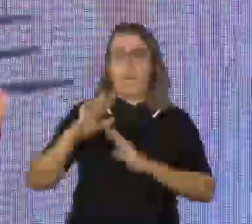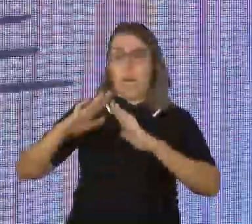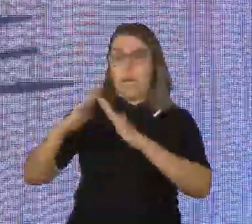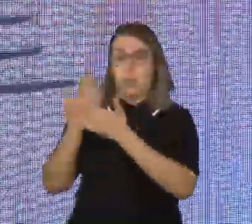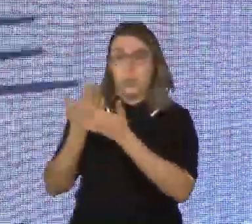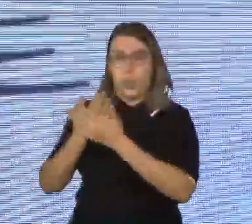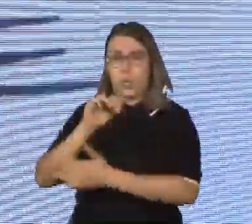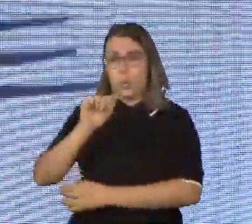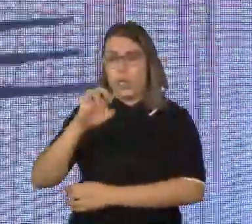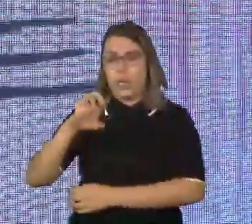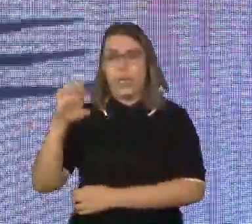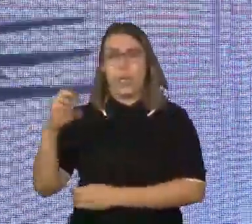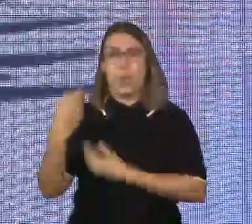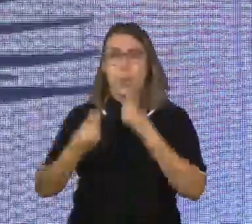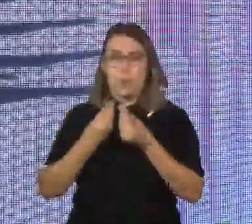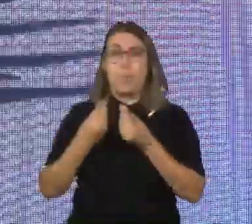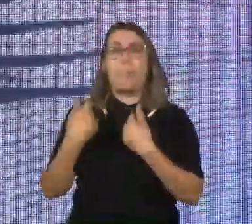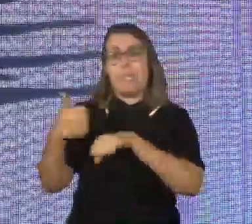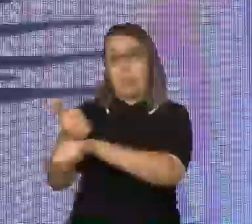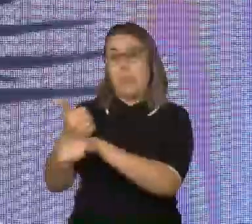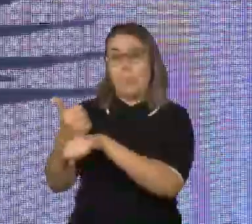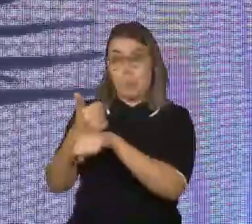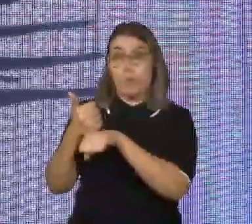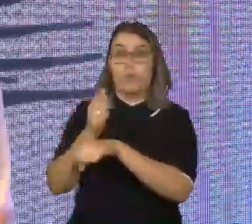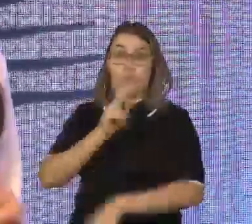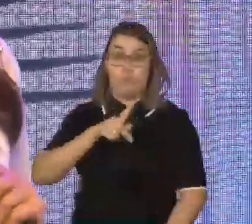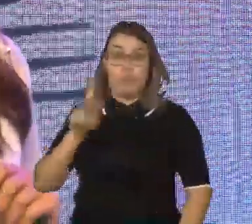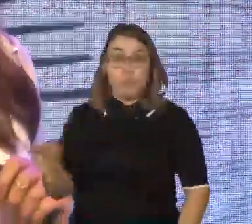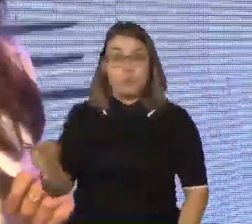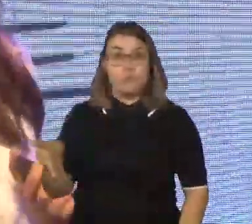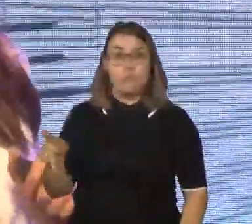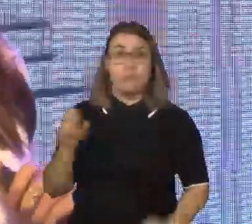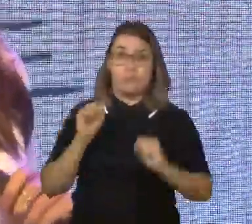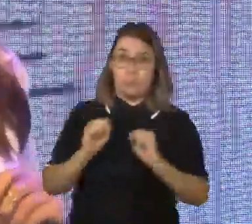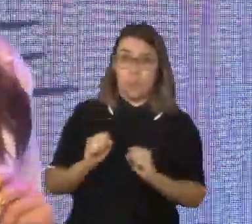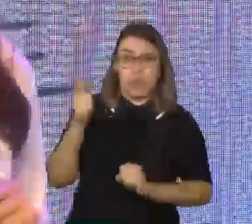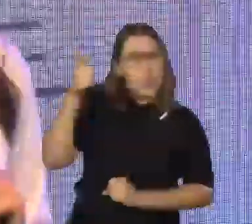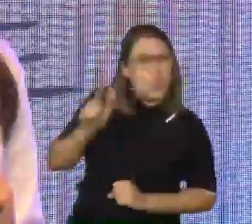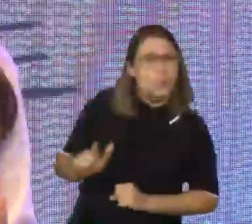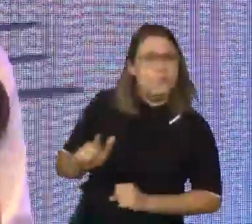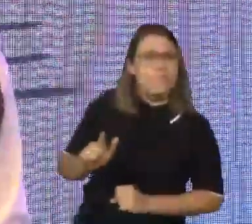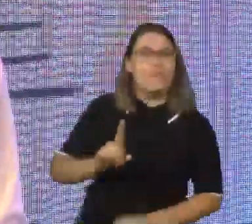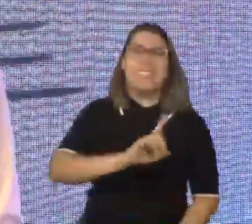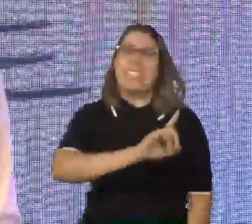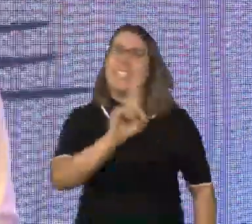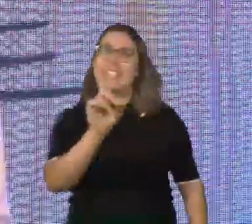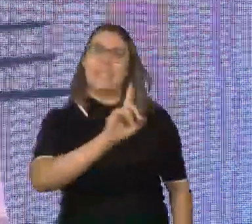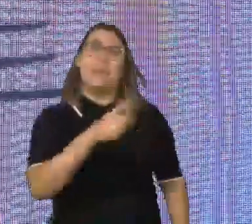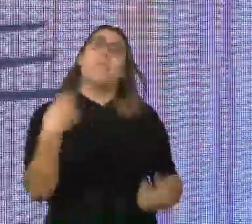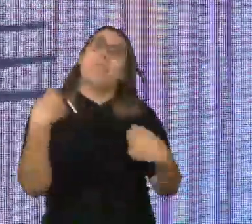escola, ele tem que ser feito por um professor. Pode ser outra especialidade?